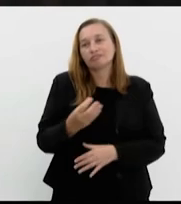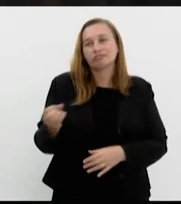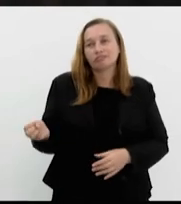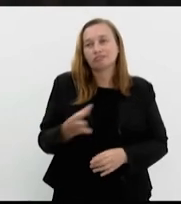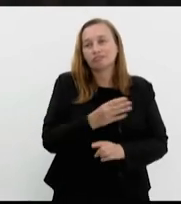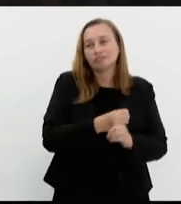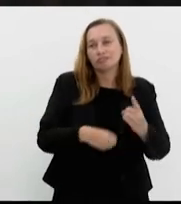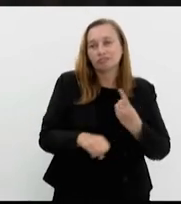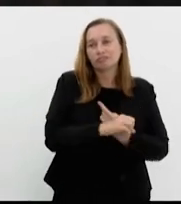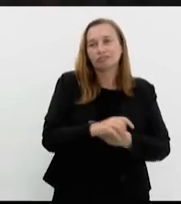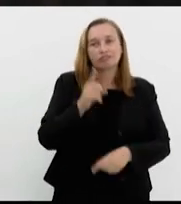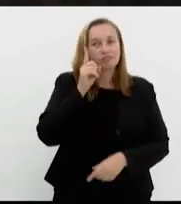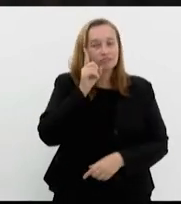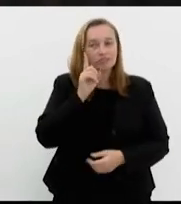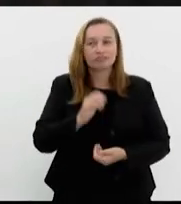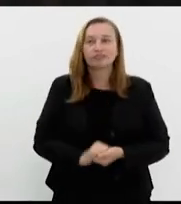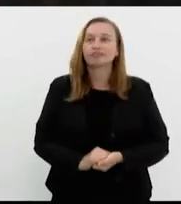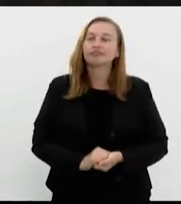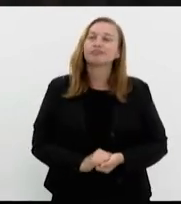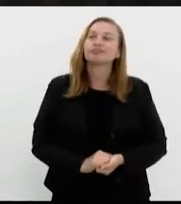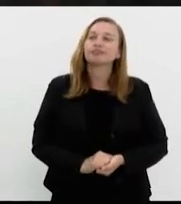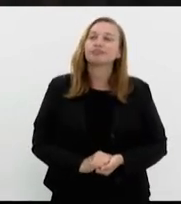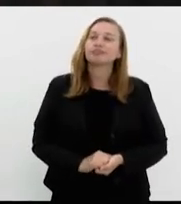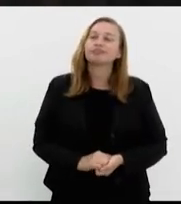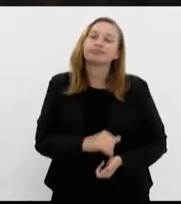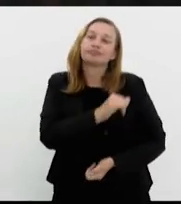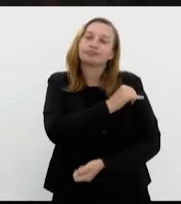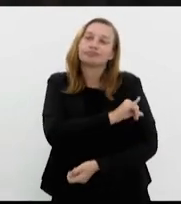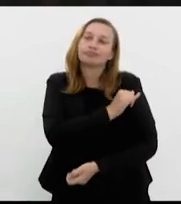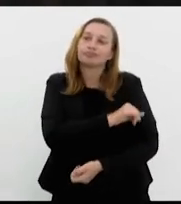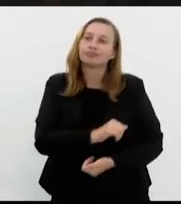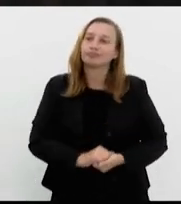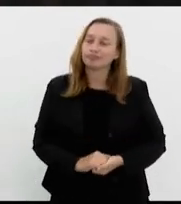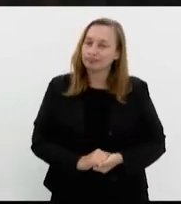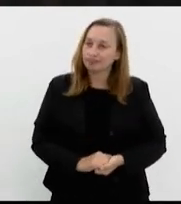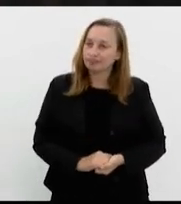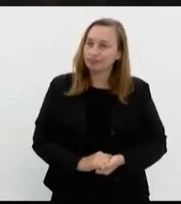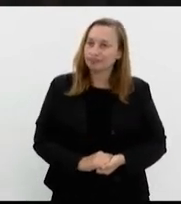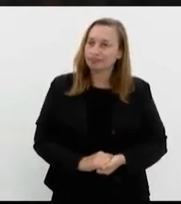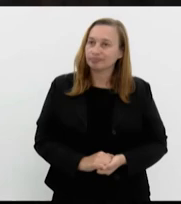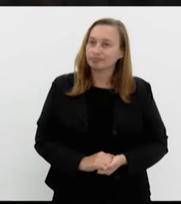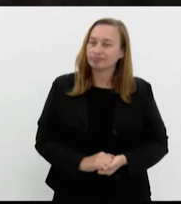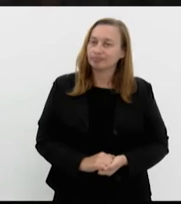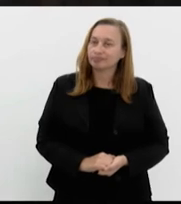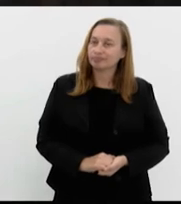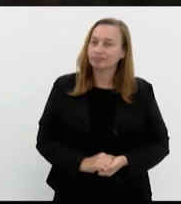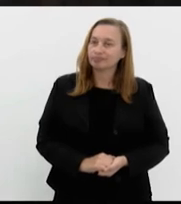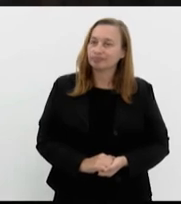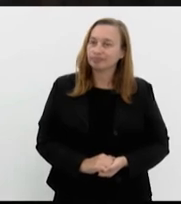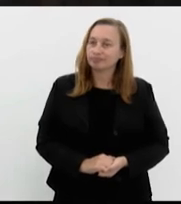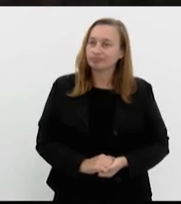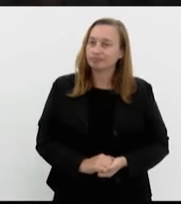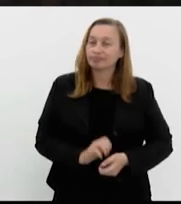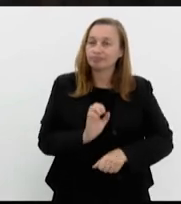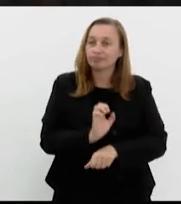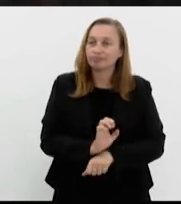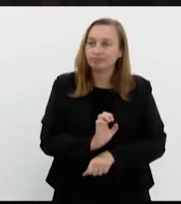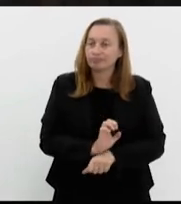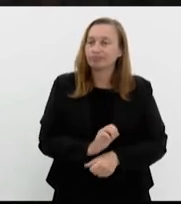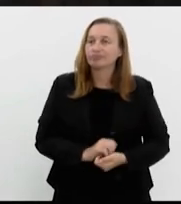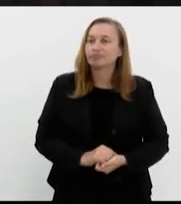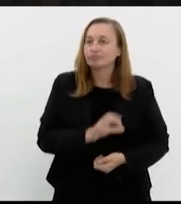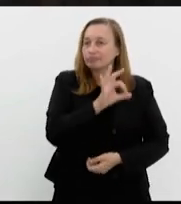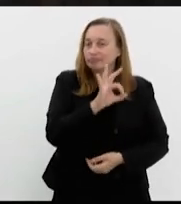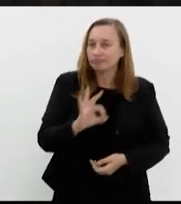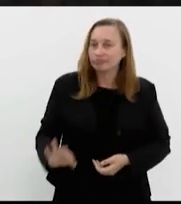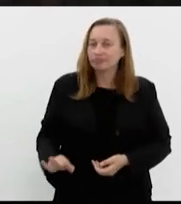sociedade diariamente. O Rio de Janeiro, e é que é o estado com maior percentual